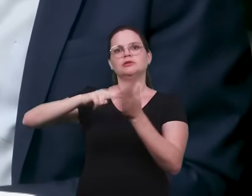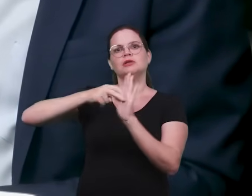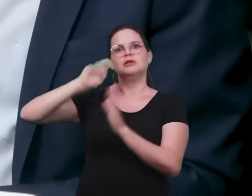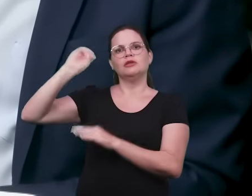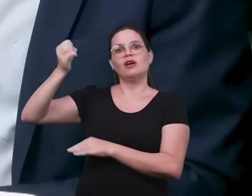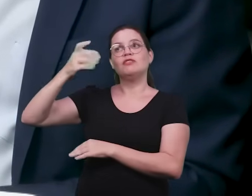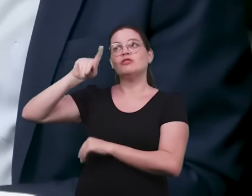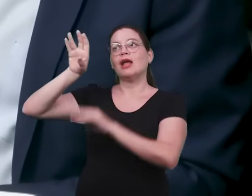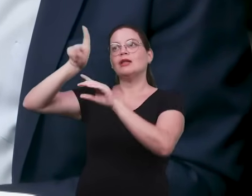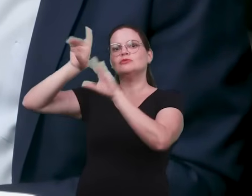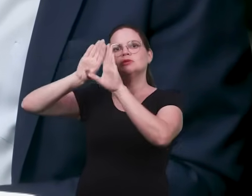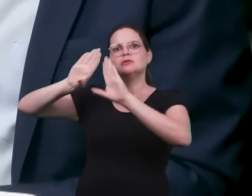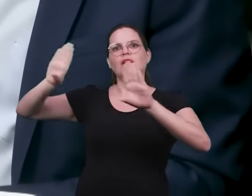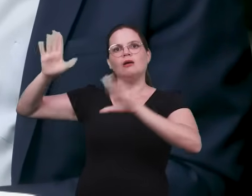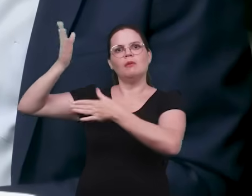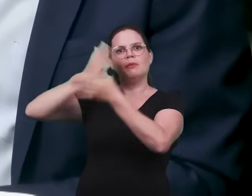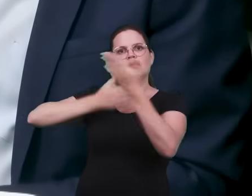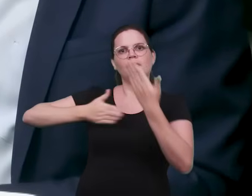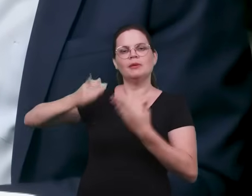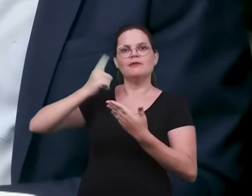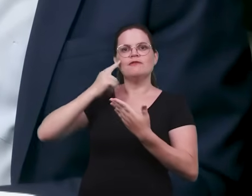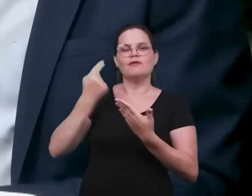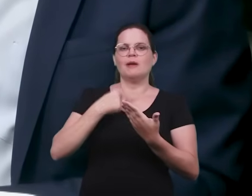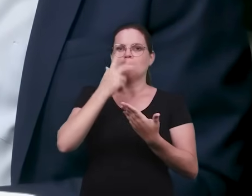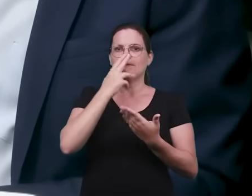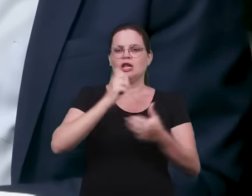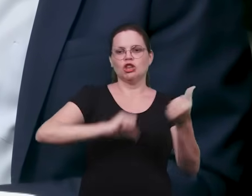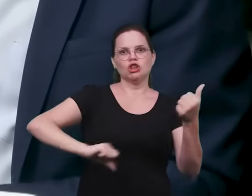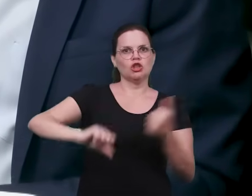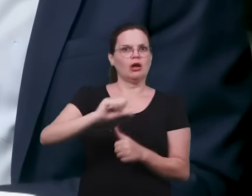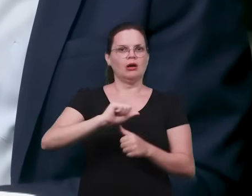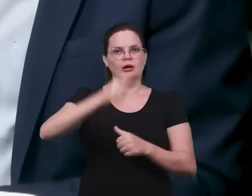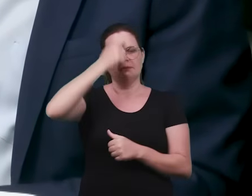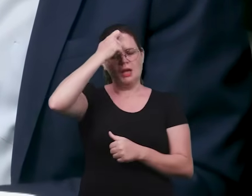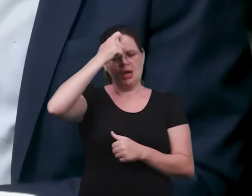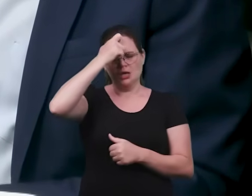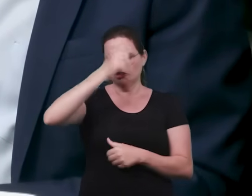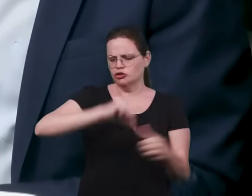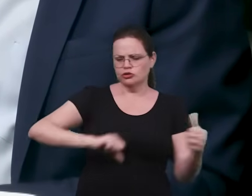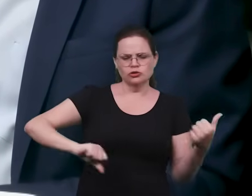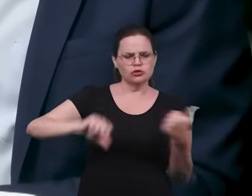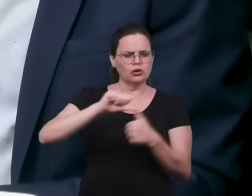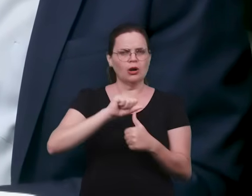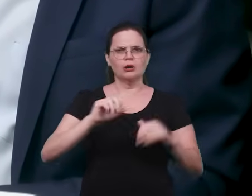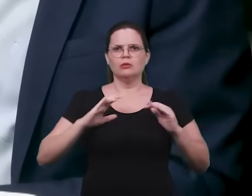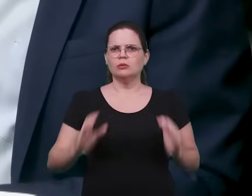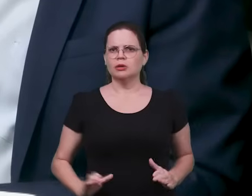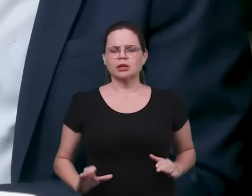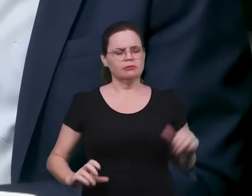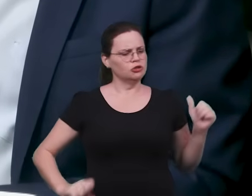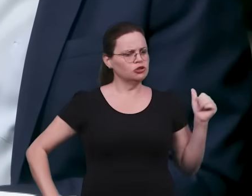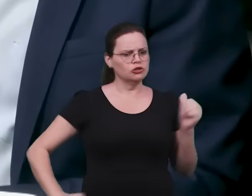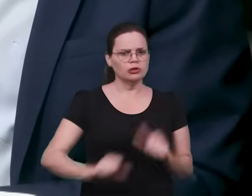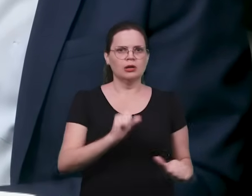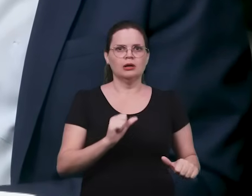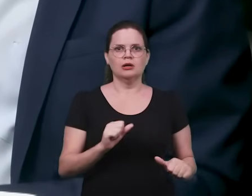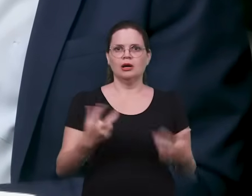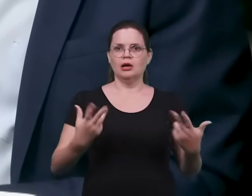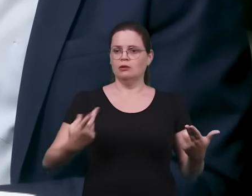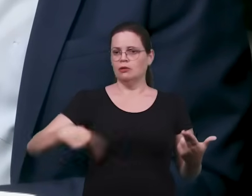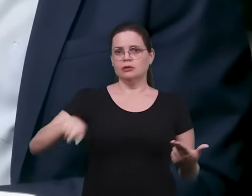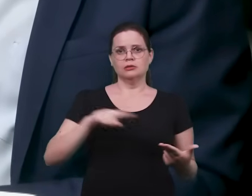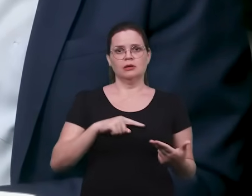submissão ao Senhor. Virai-vos, muda de postura, muda de mentalidade.